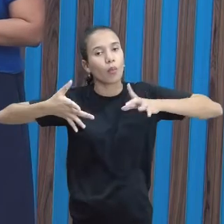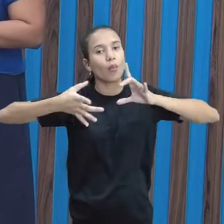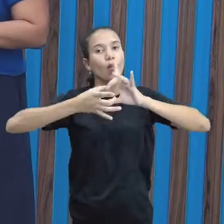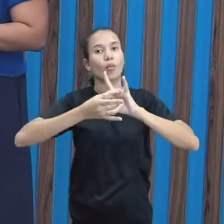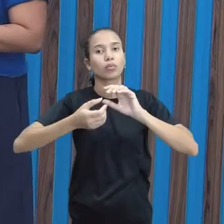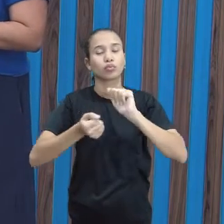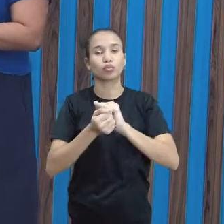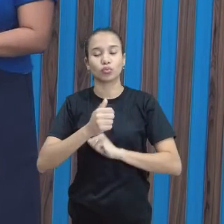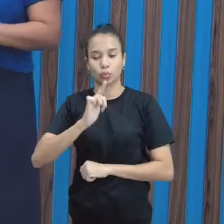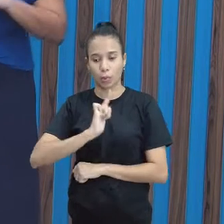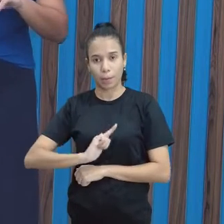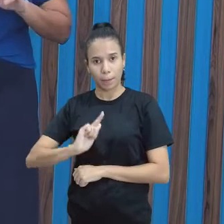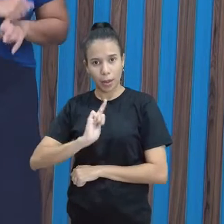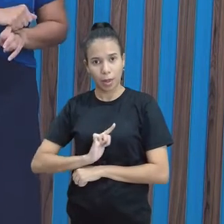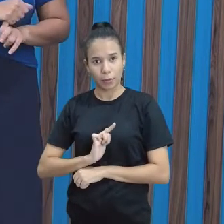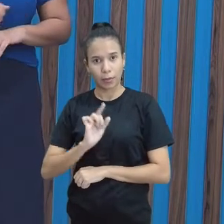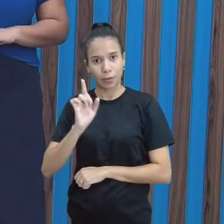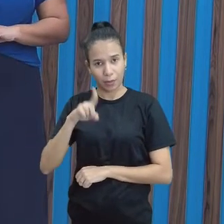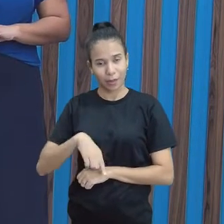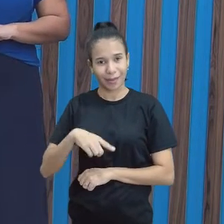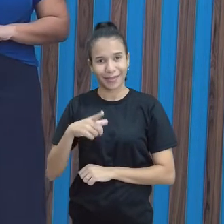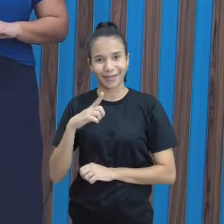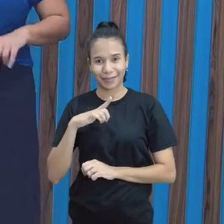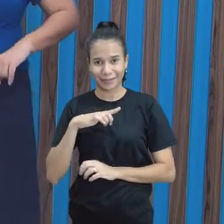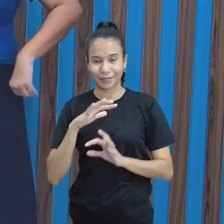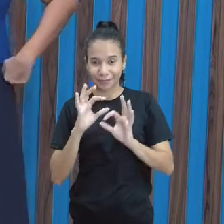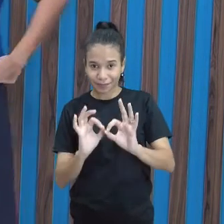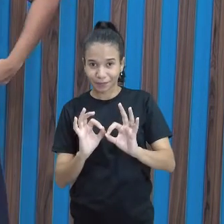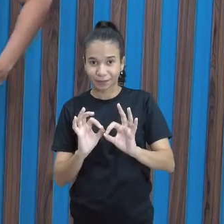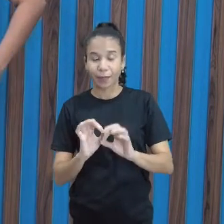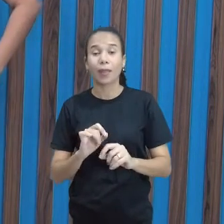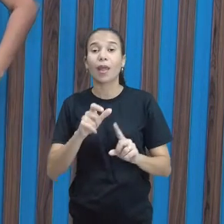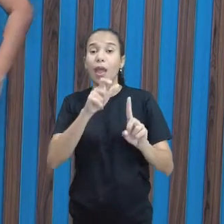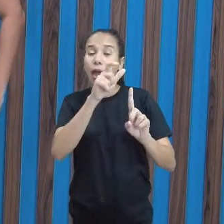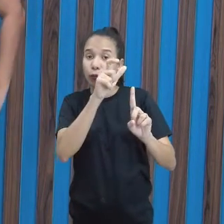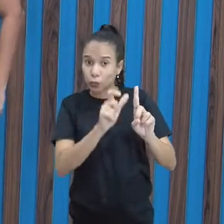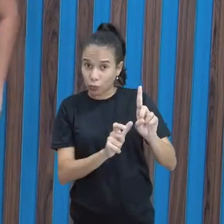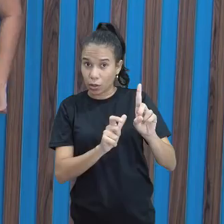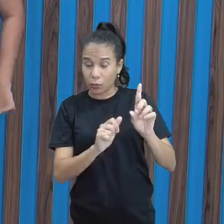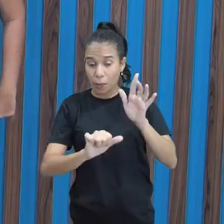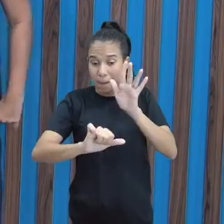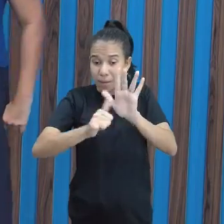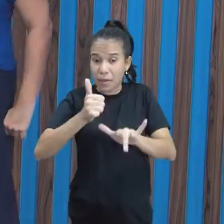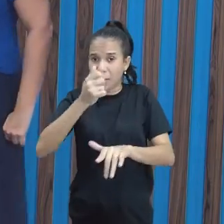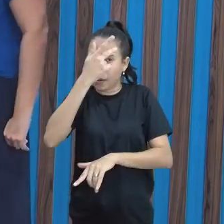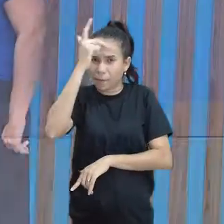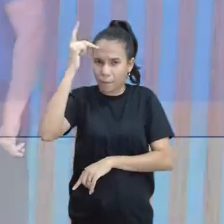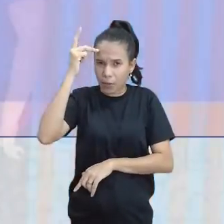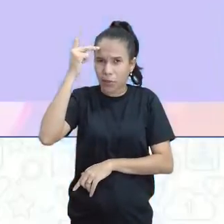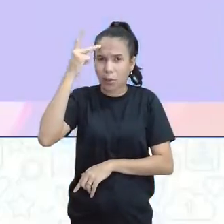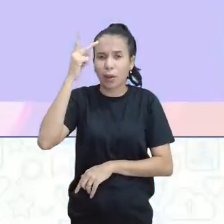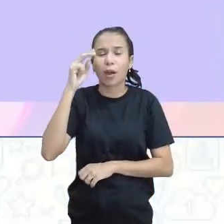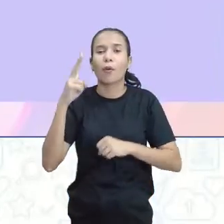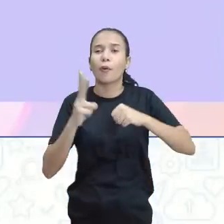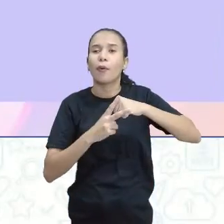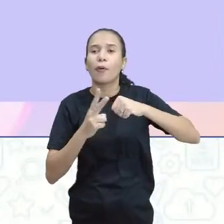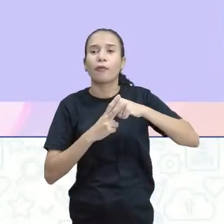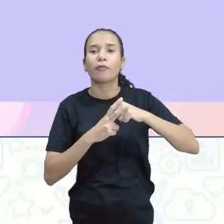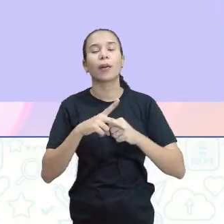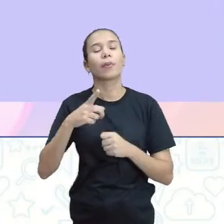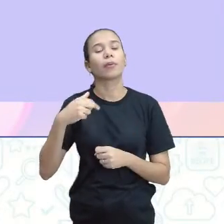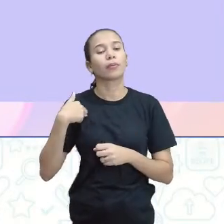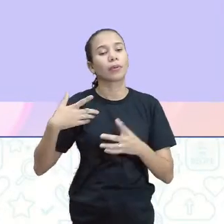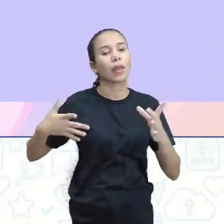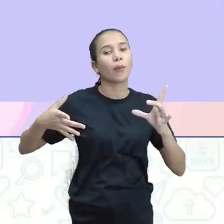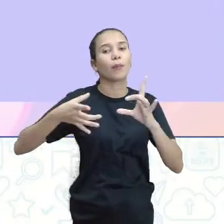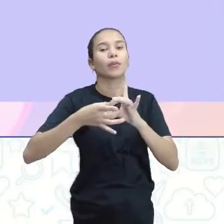relacionar à pessoa gramatical, que é o sujeito. Então, quando a gente fala em primeira pessoa, a primeira pessoa verbal